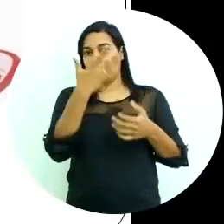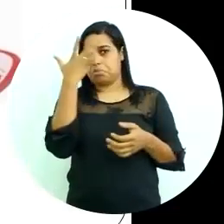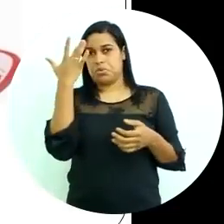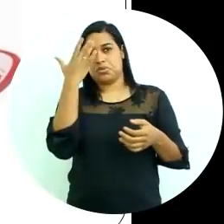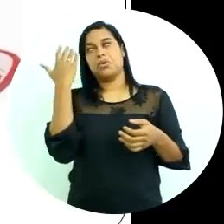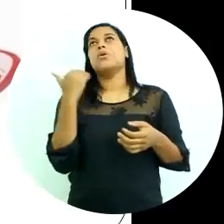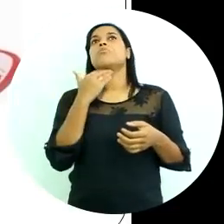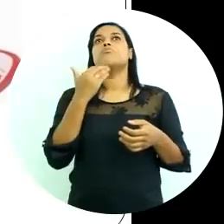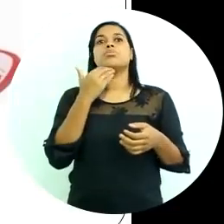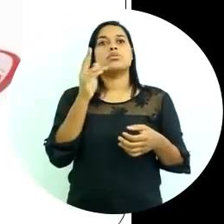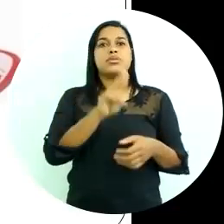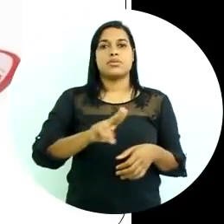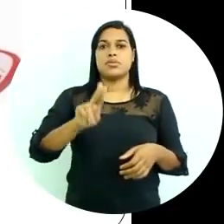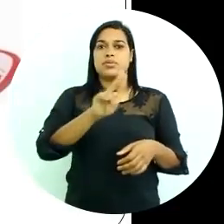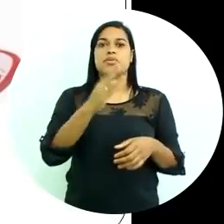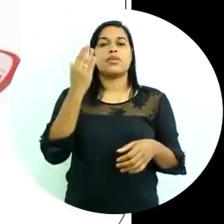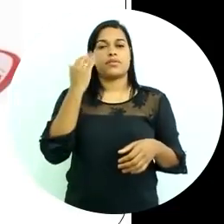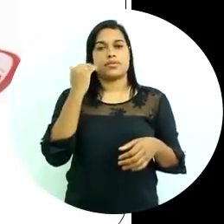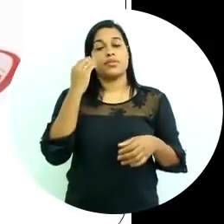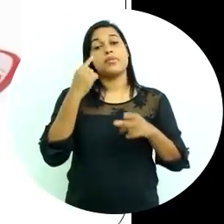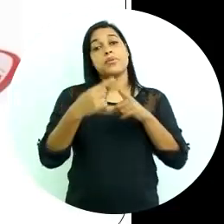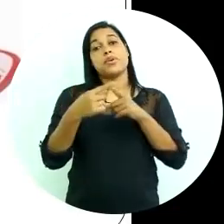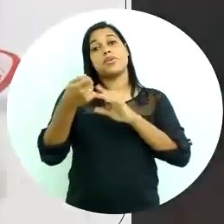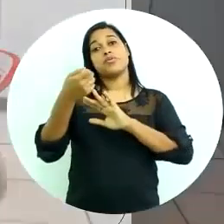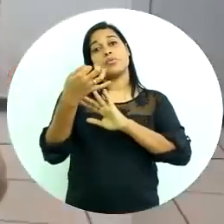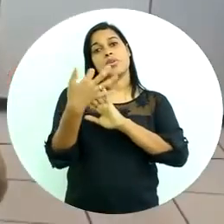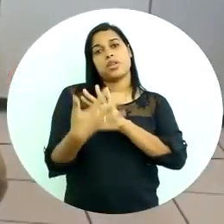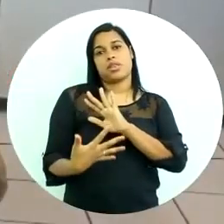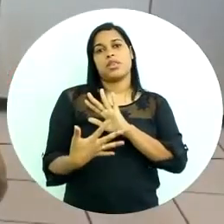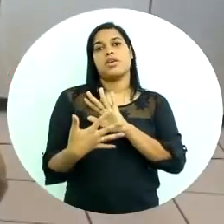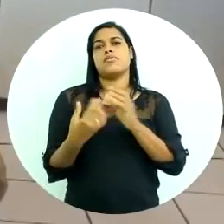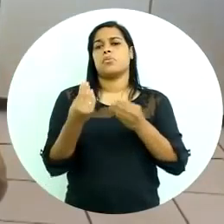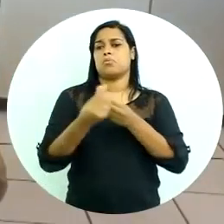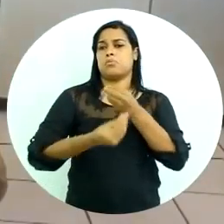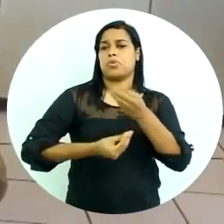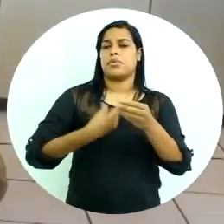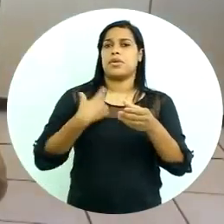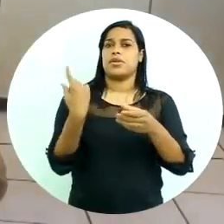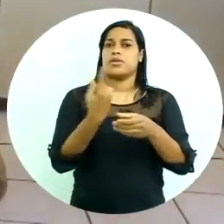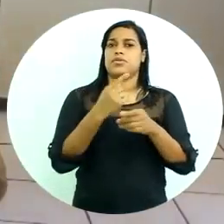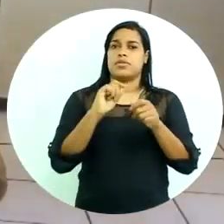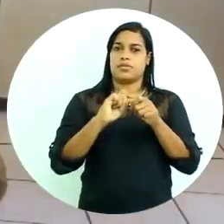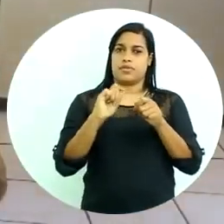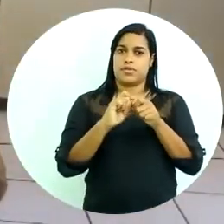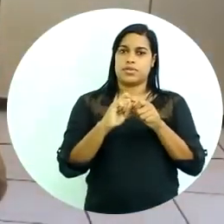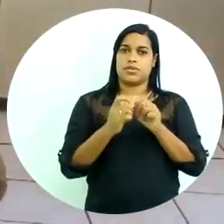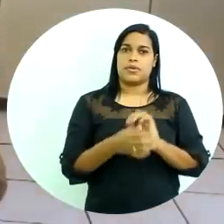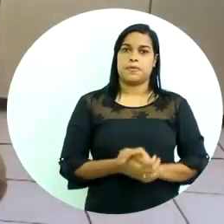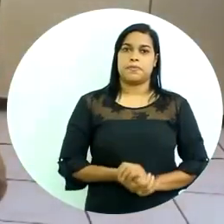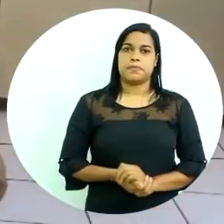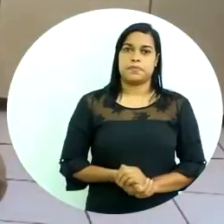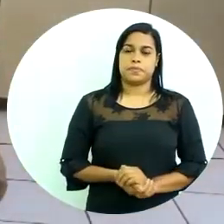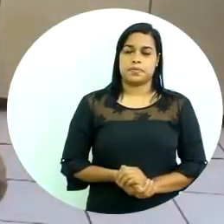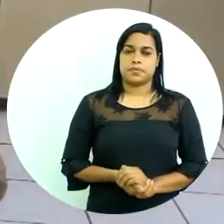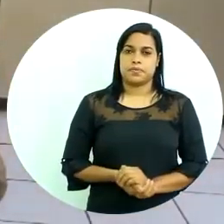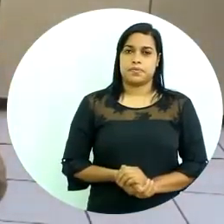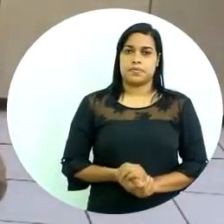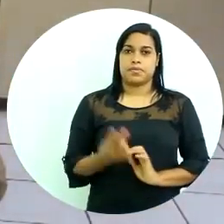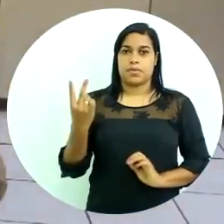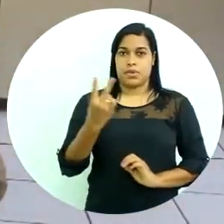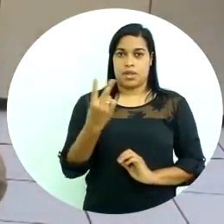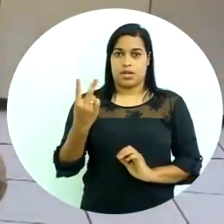nunca usou, ela vai saber usar porque ele é autoexplicativo. Aí como é que a gente vai fazer? Ele vai vir com